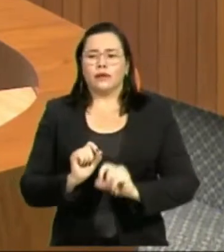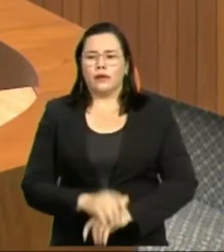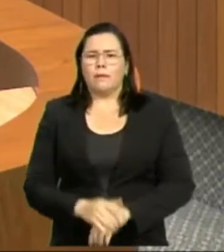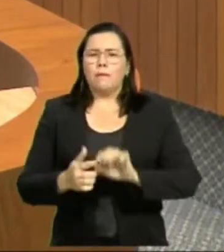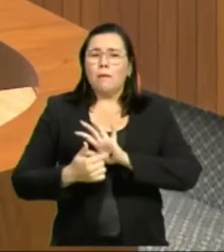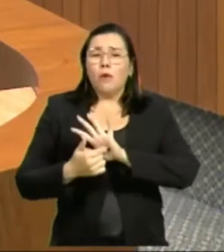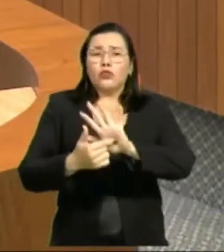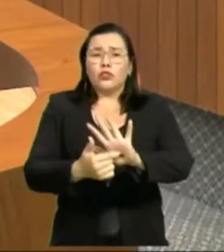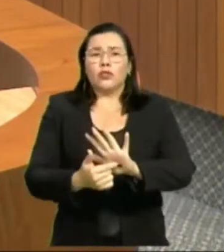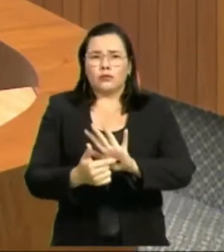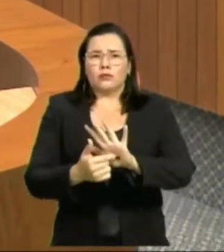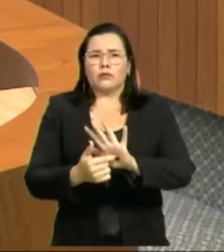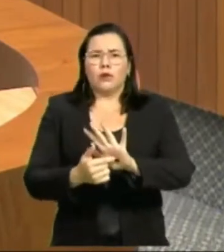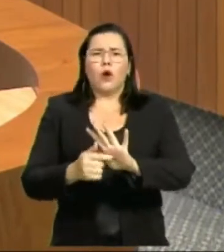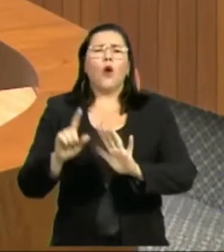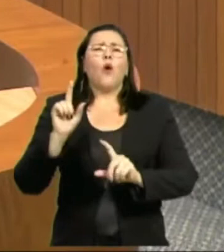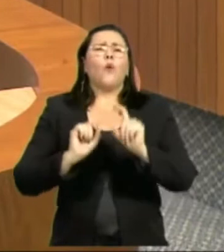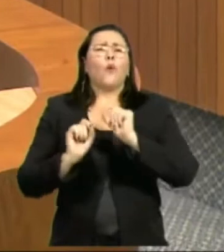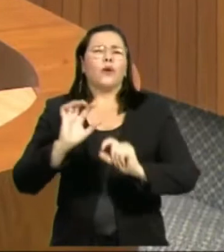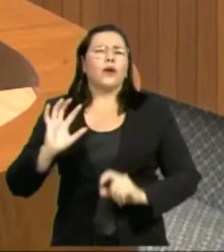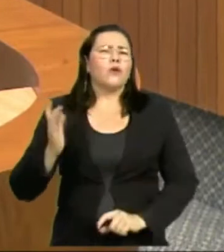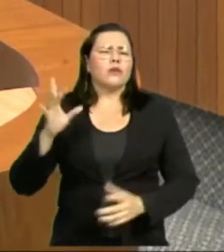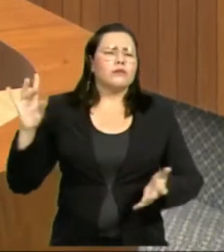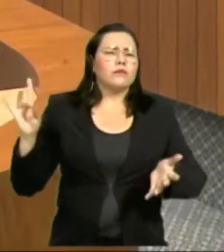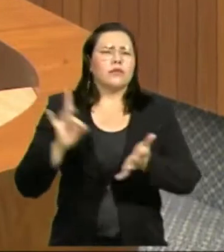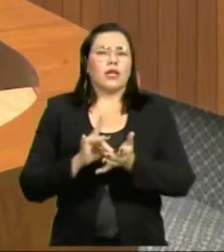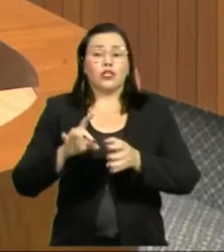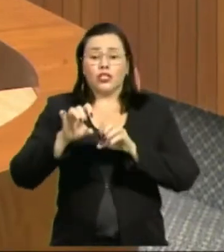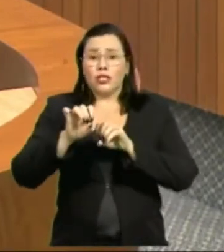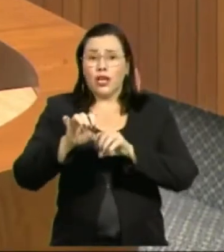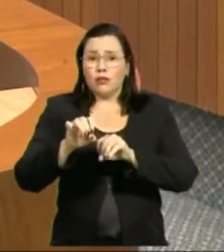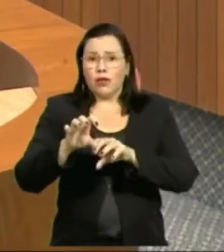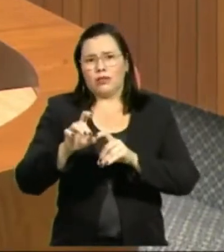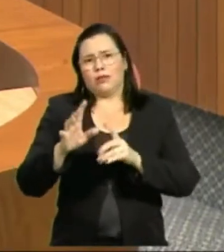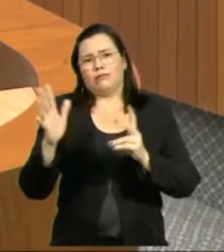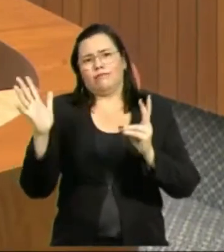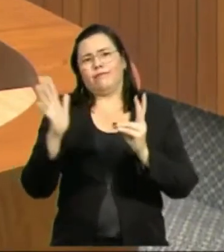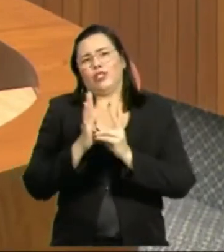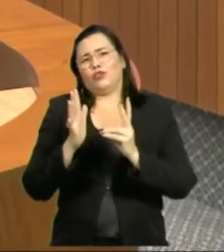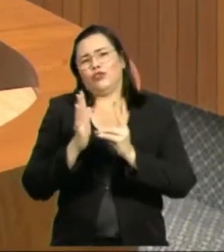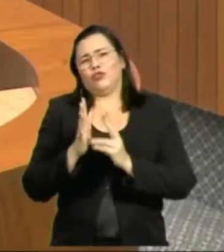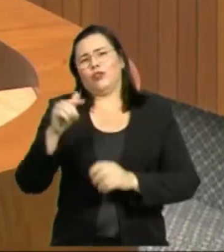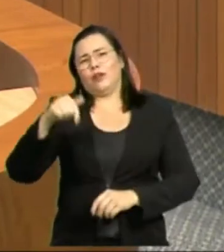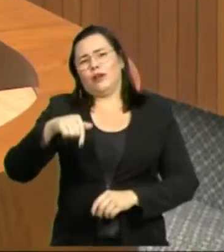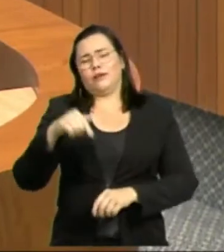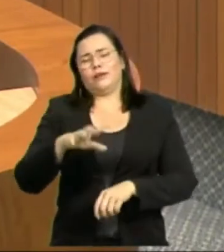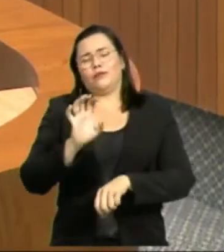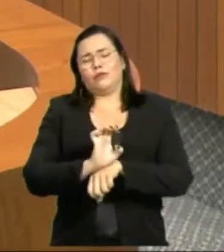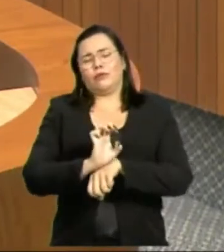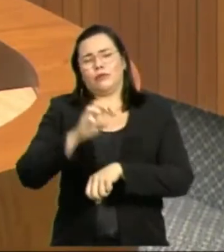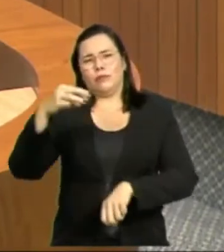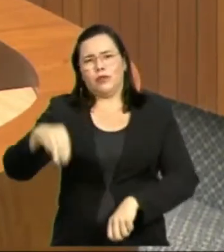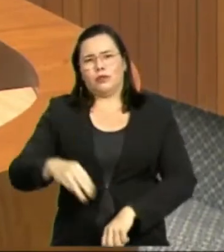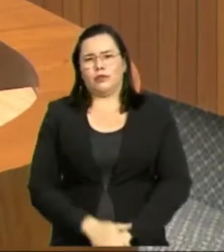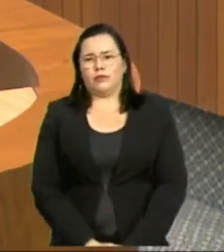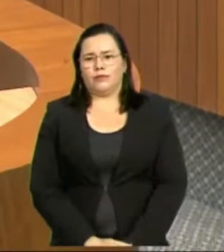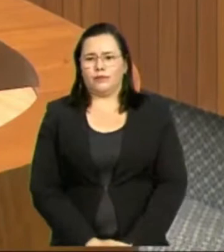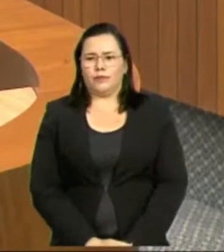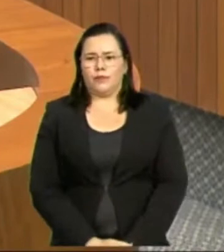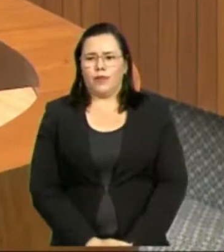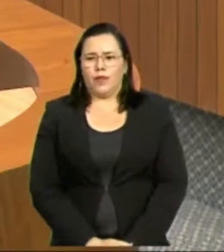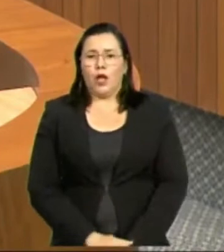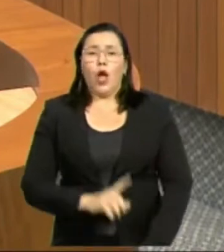mostrando, de fato, a realidade precária da educação indígena em nosso Estado. Nosso Estado que começa a receber